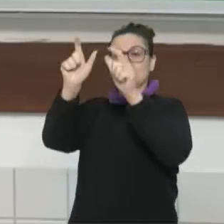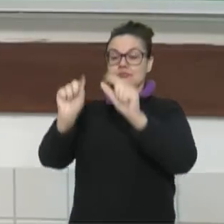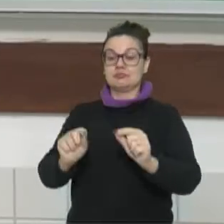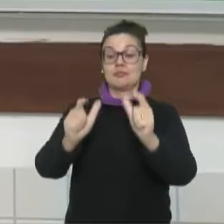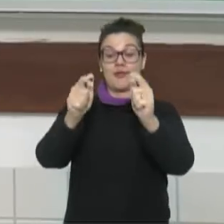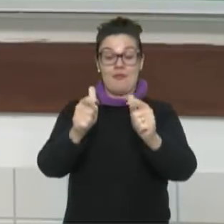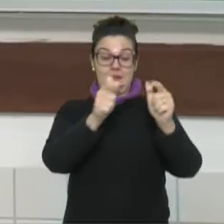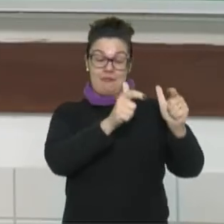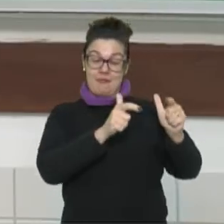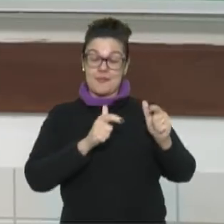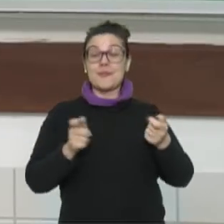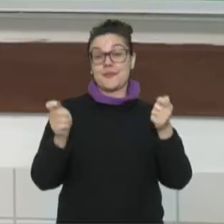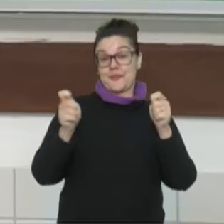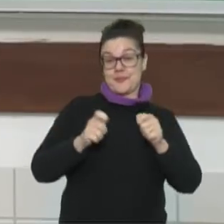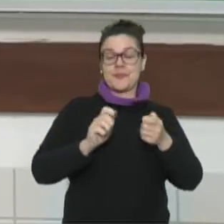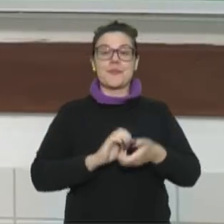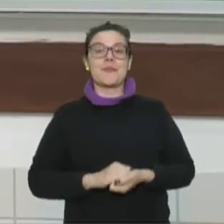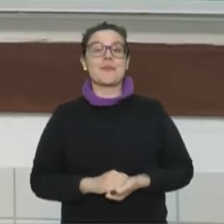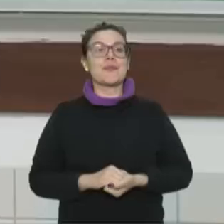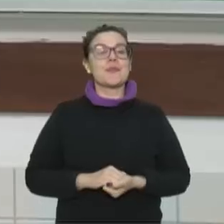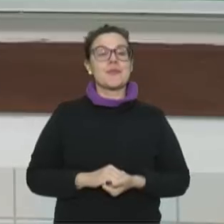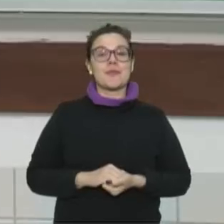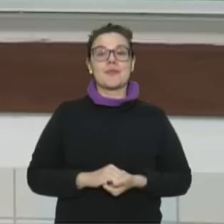locais também.